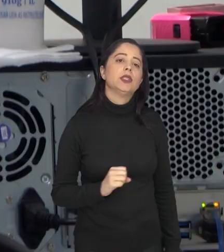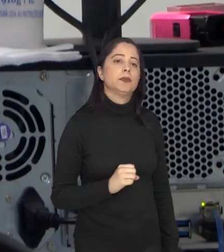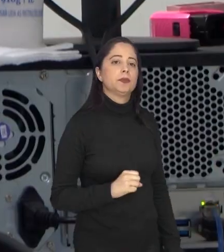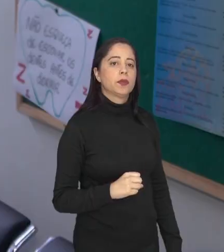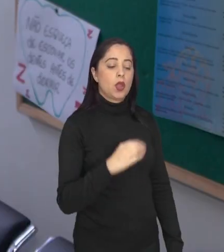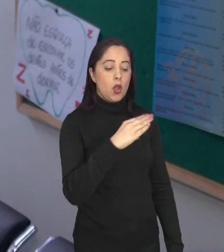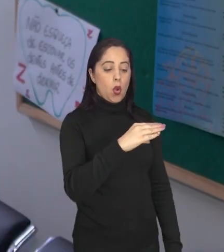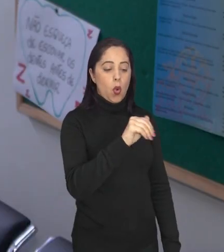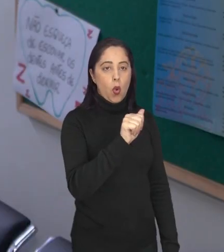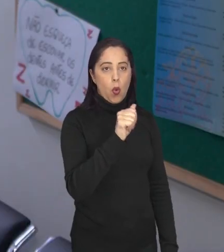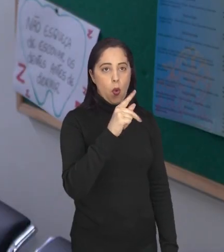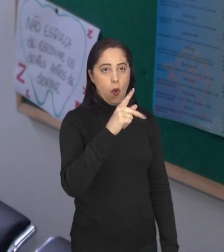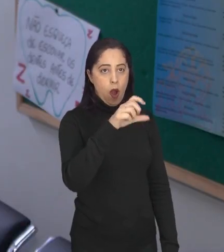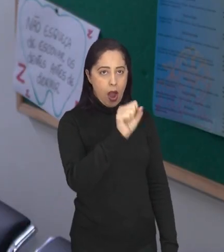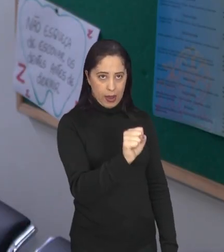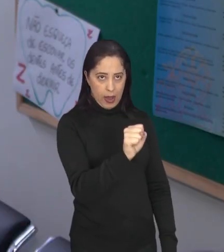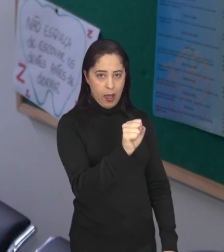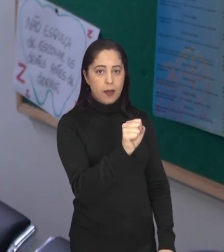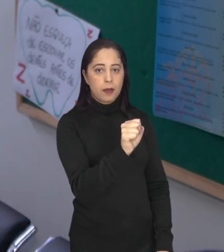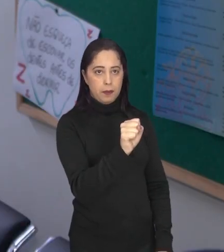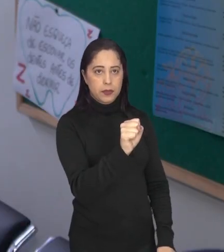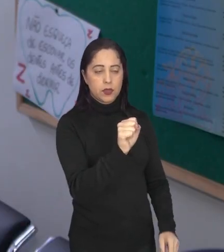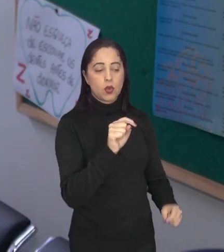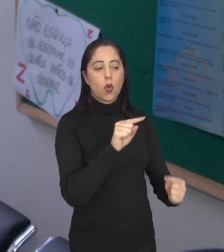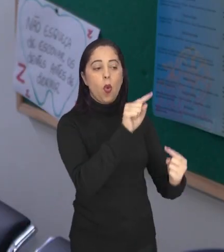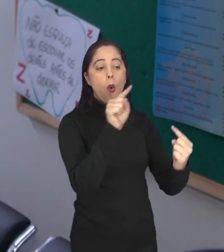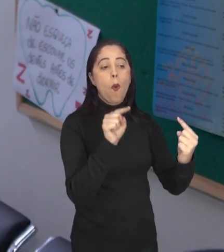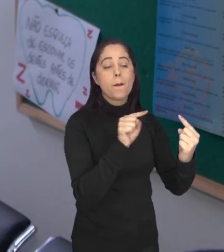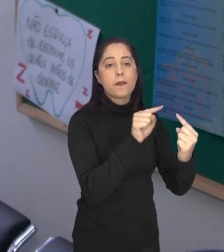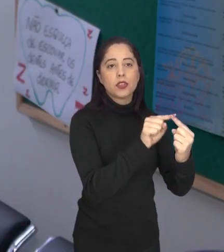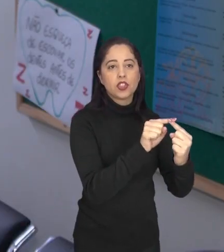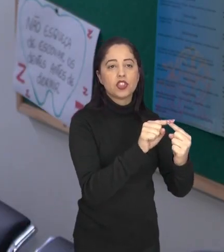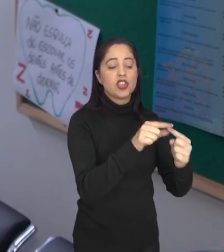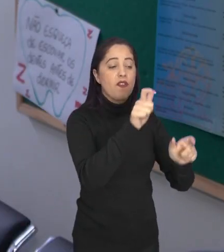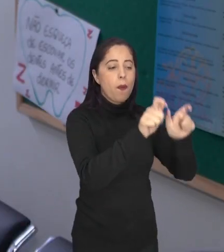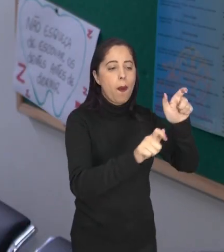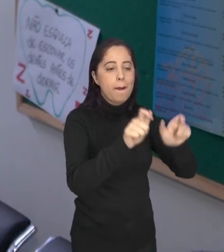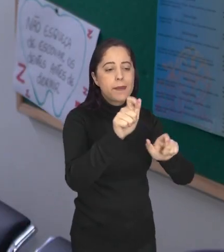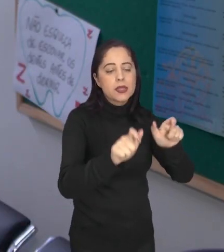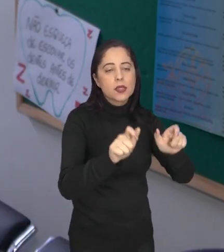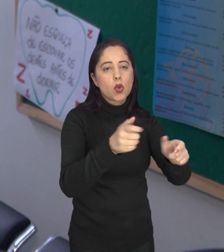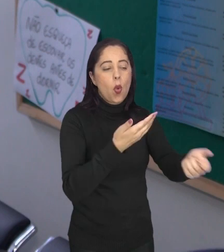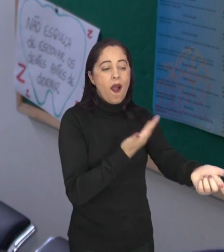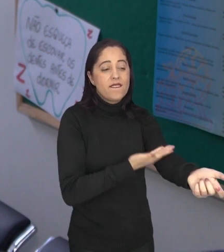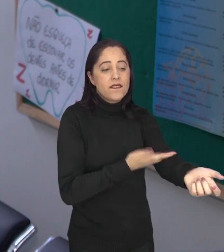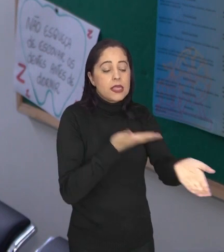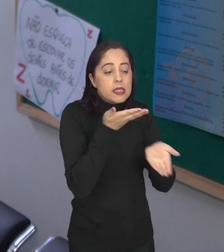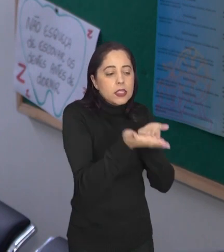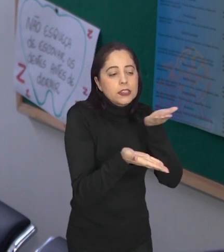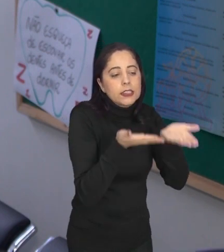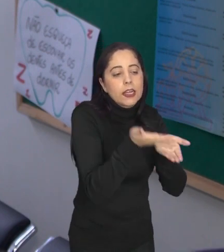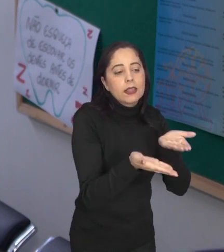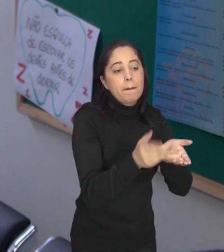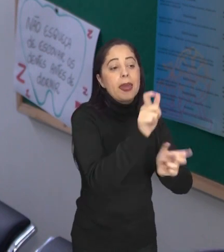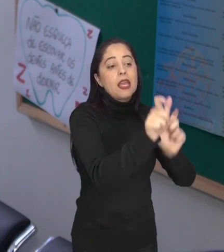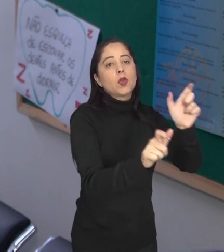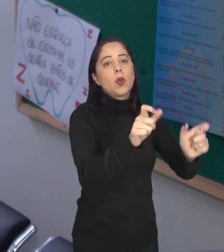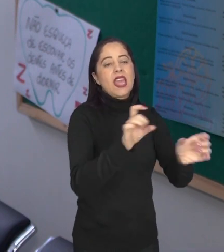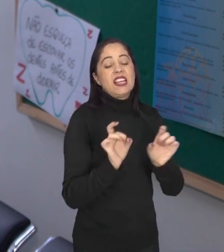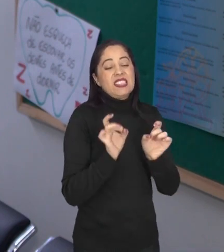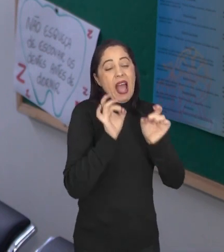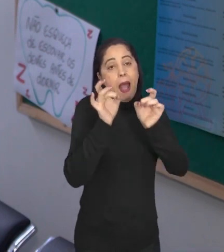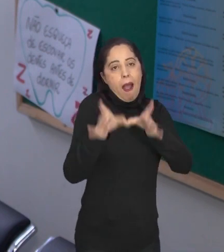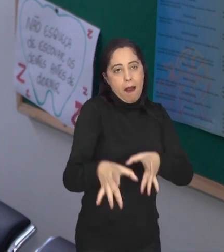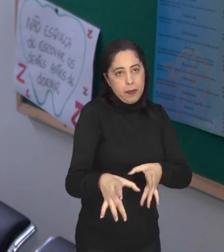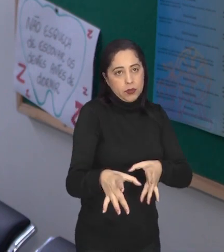por dia. No CAPS AD, ele é um CAPS, né, voltado para a dependência química, então a procura ela pode ser espontânea.